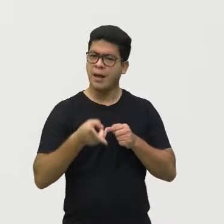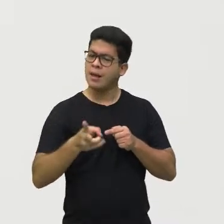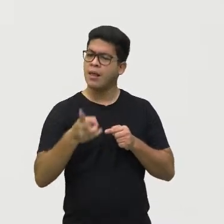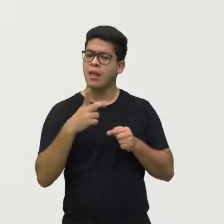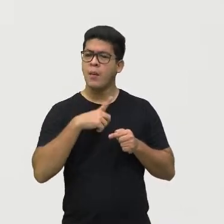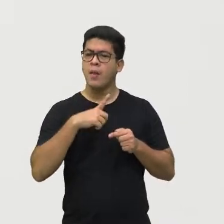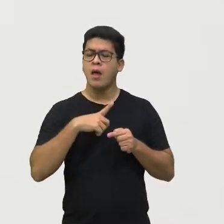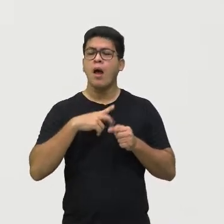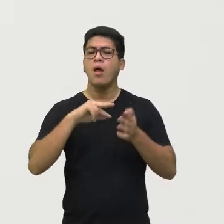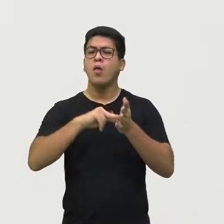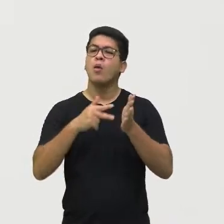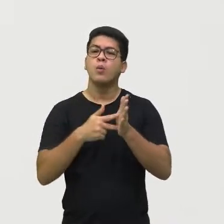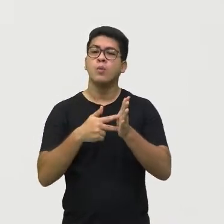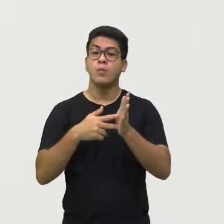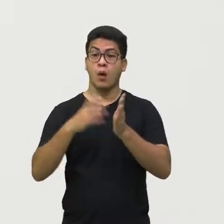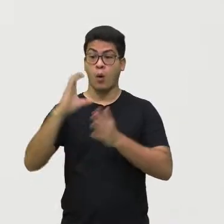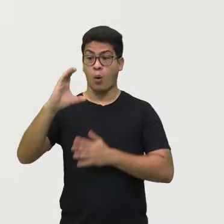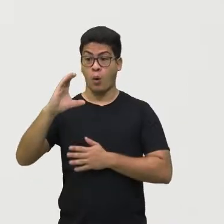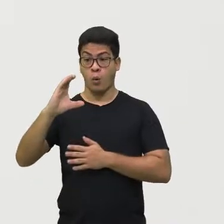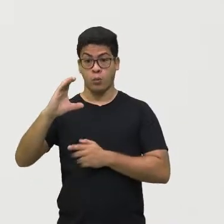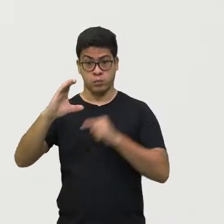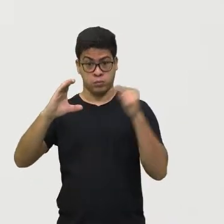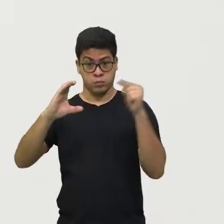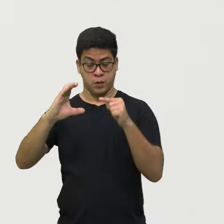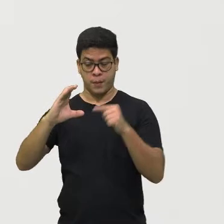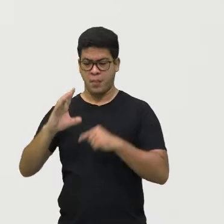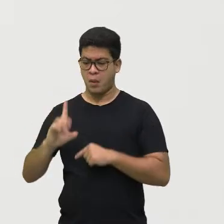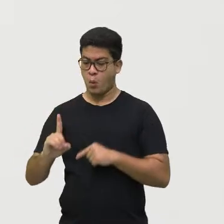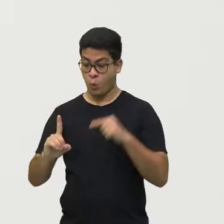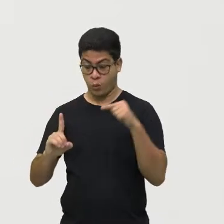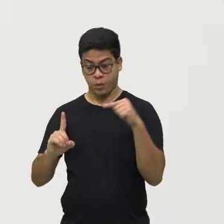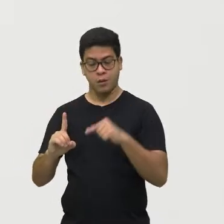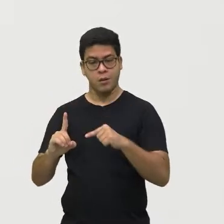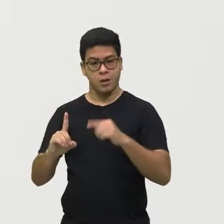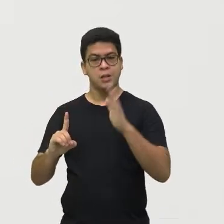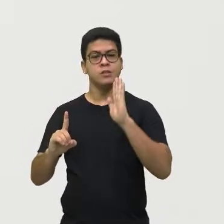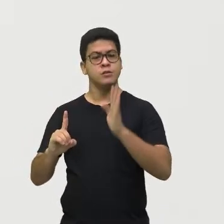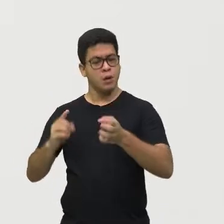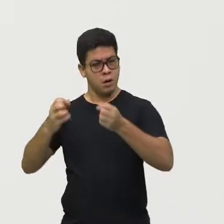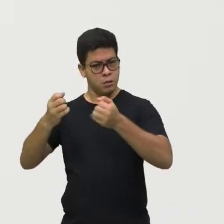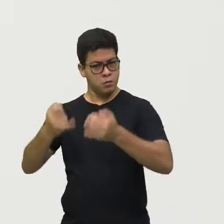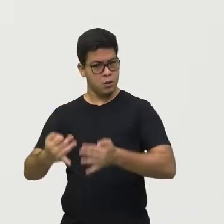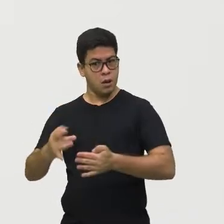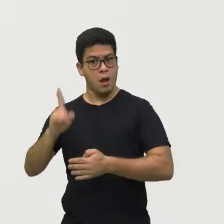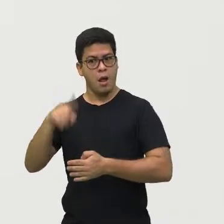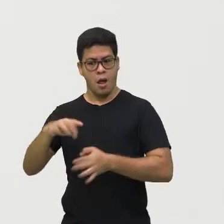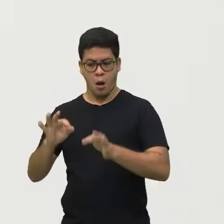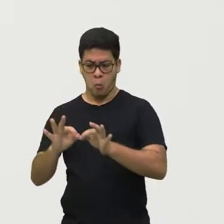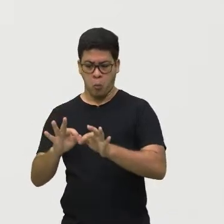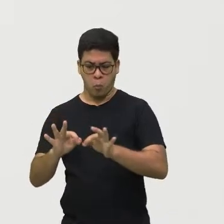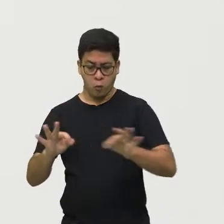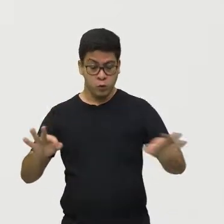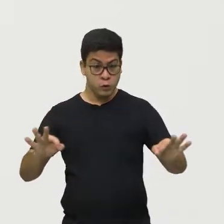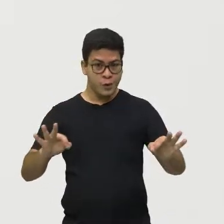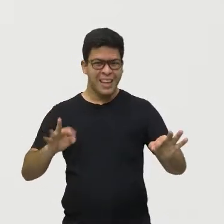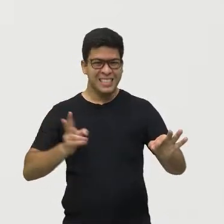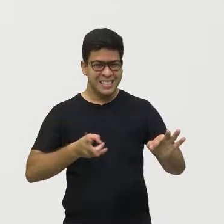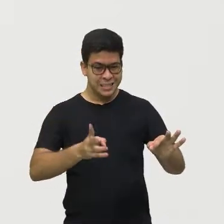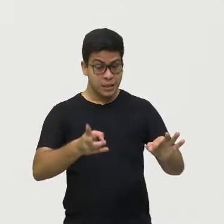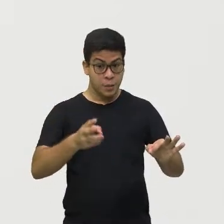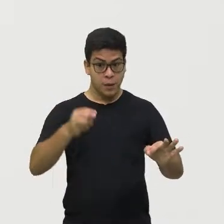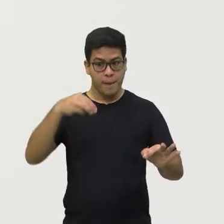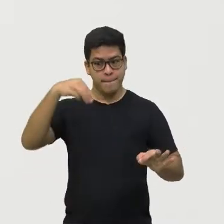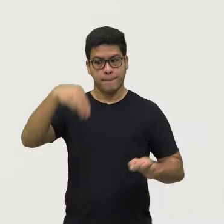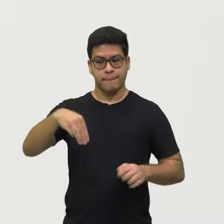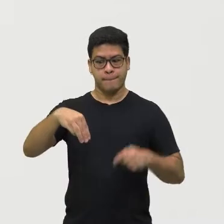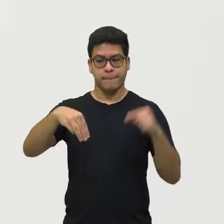coulombs, que é representado pela letra C. O D é a distância em metros. Lembrando que essa distância é a distância da